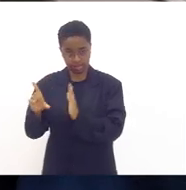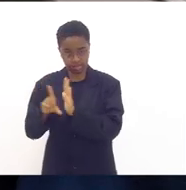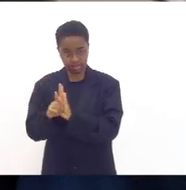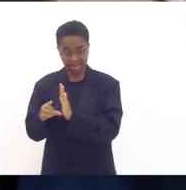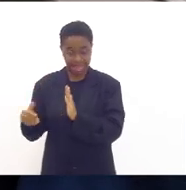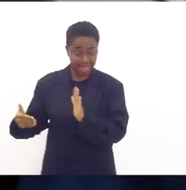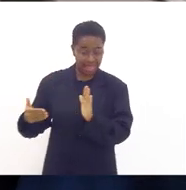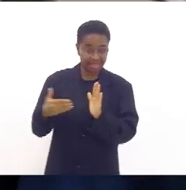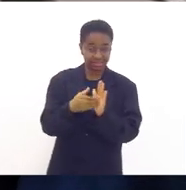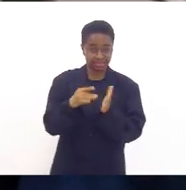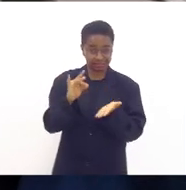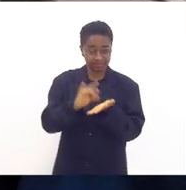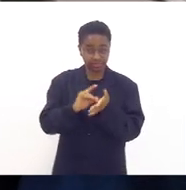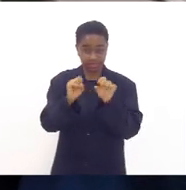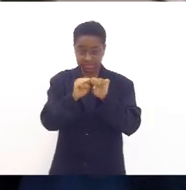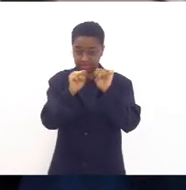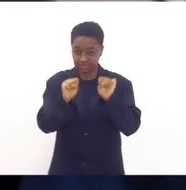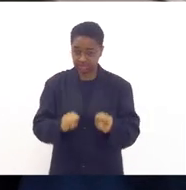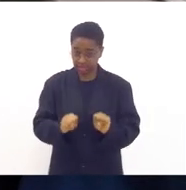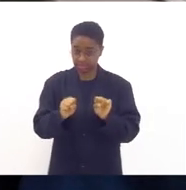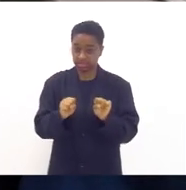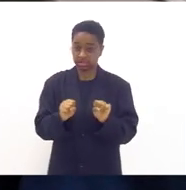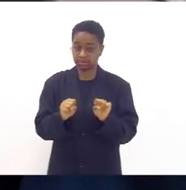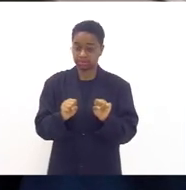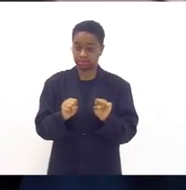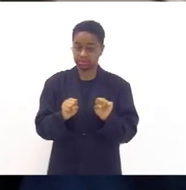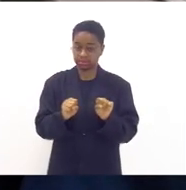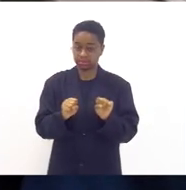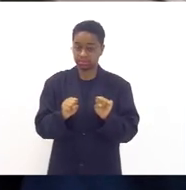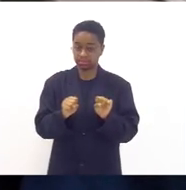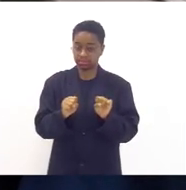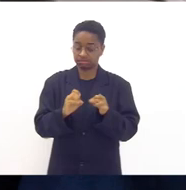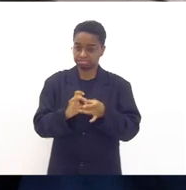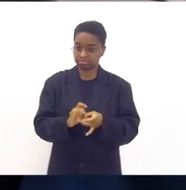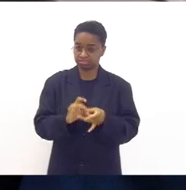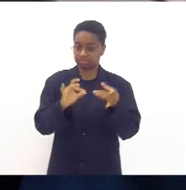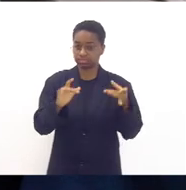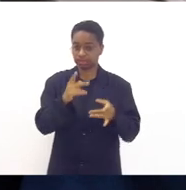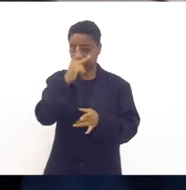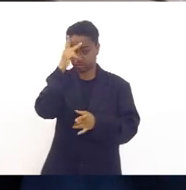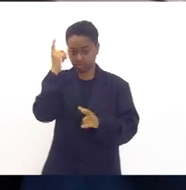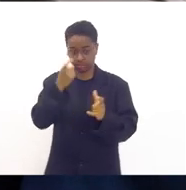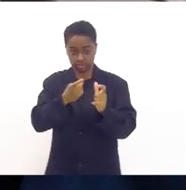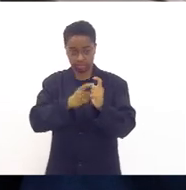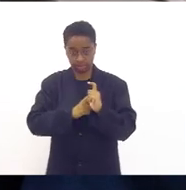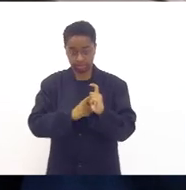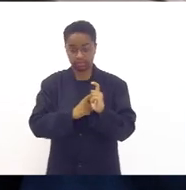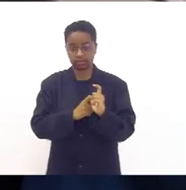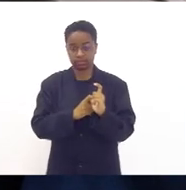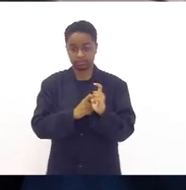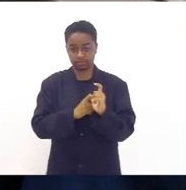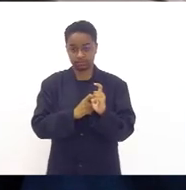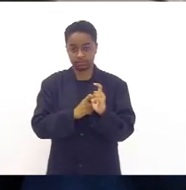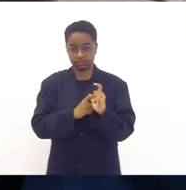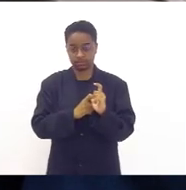o sistema proporcionar que os devedores